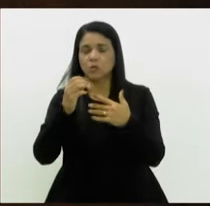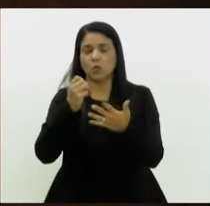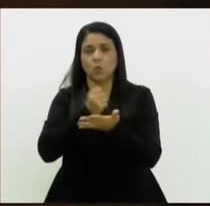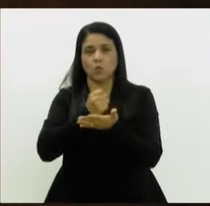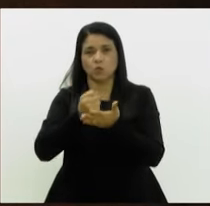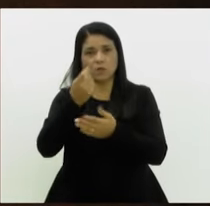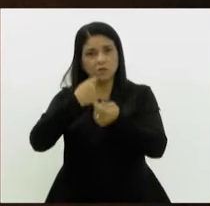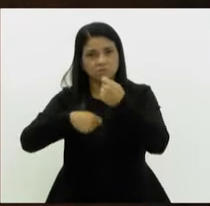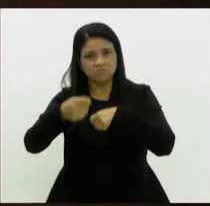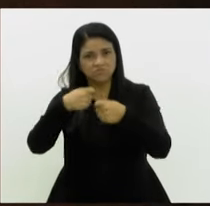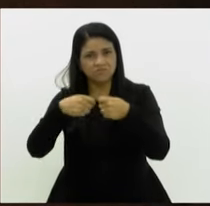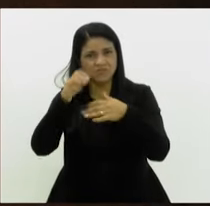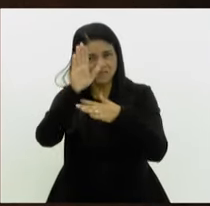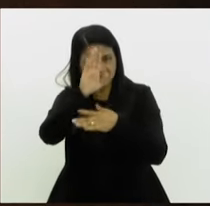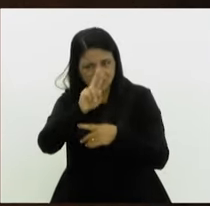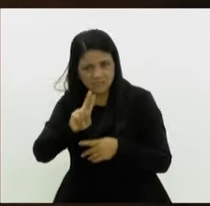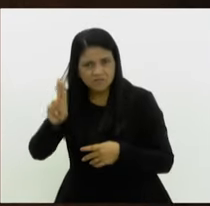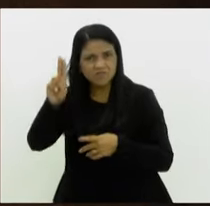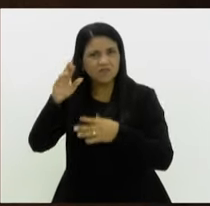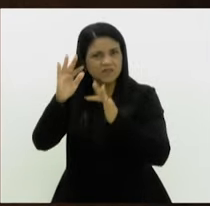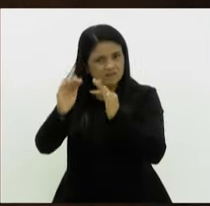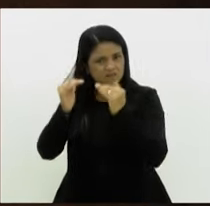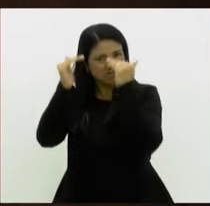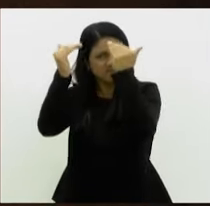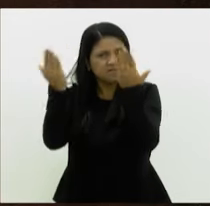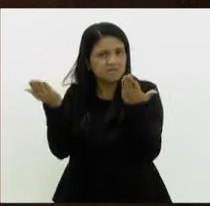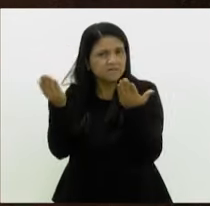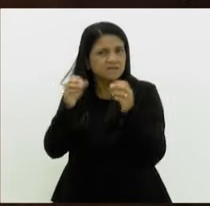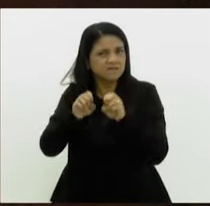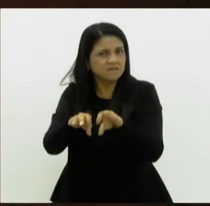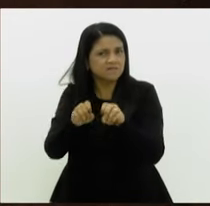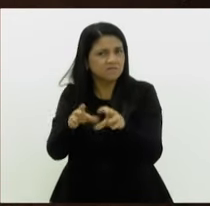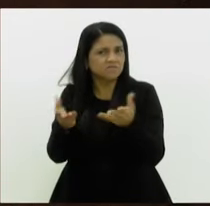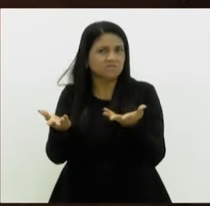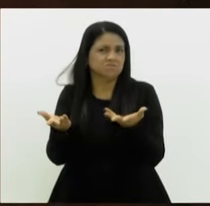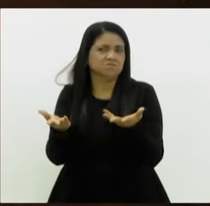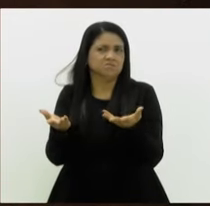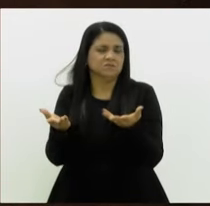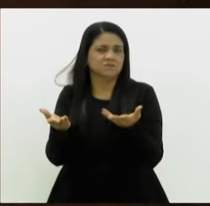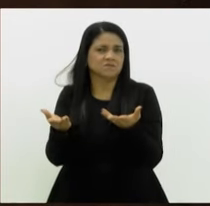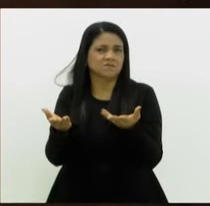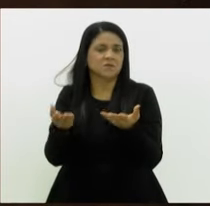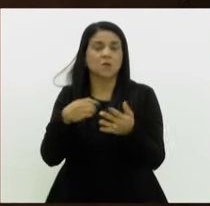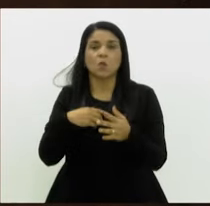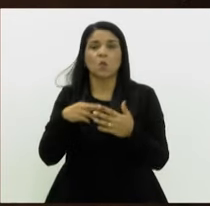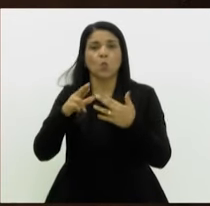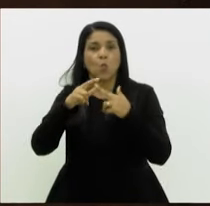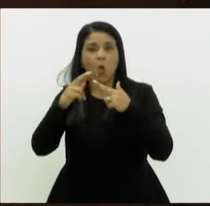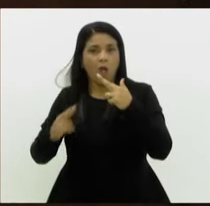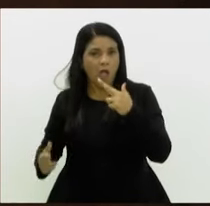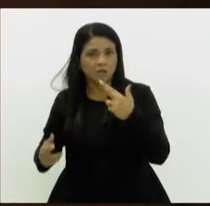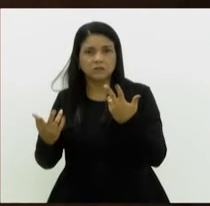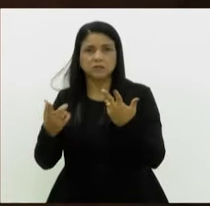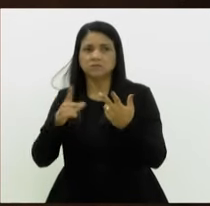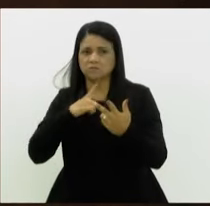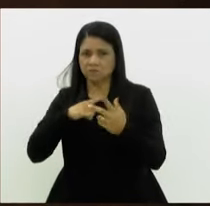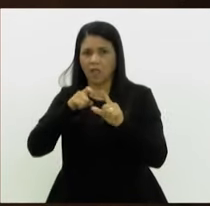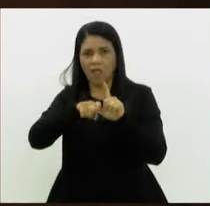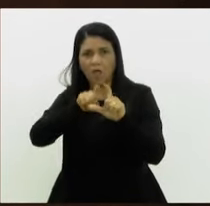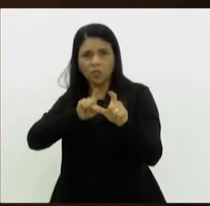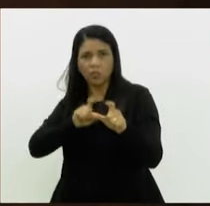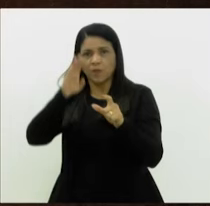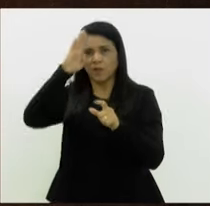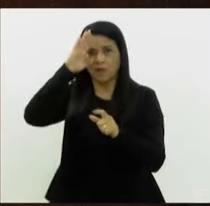ensino superior. Um outro ponto também, até porque o ERJ, por exemplo, possui autonomia